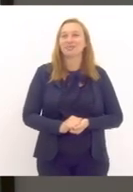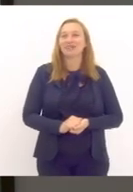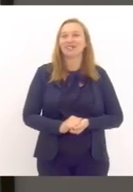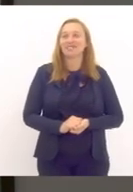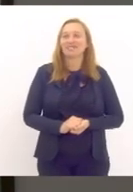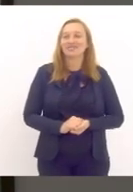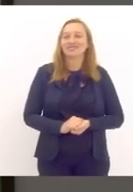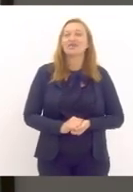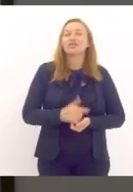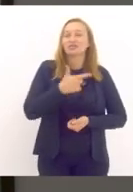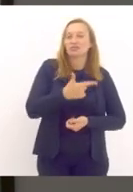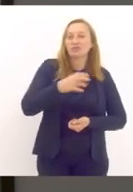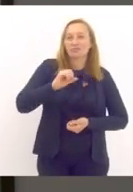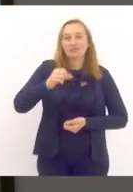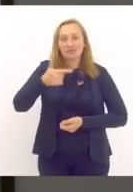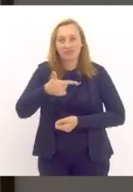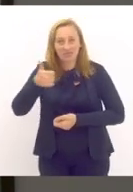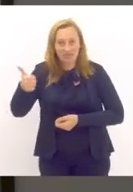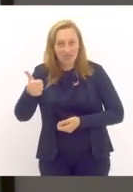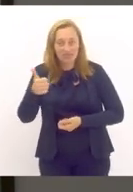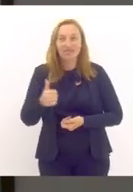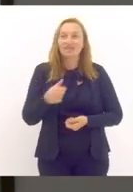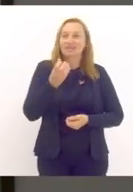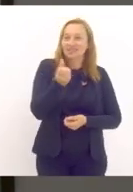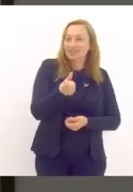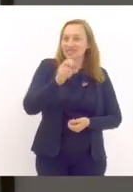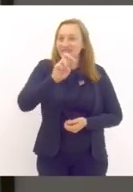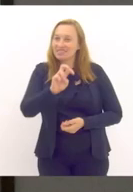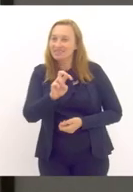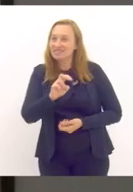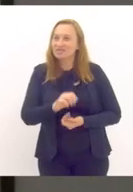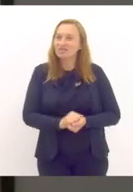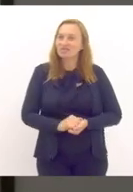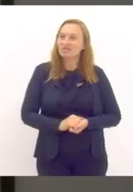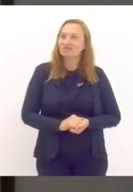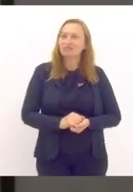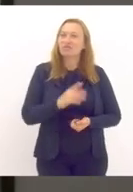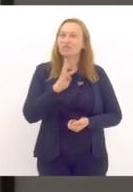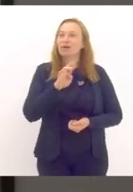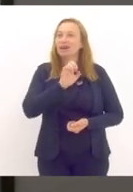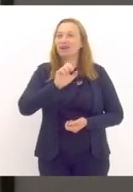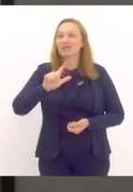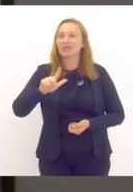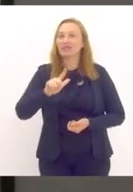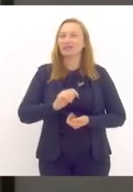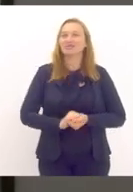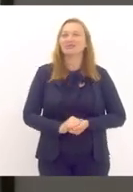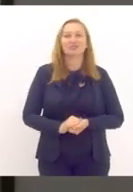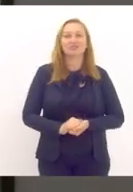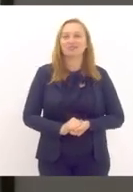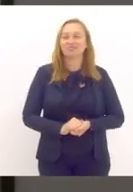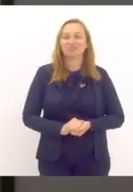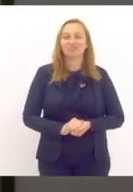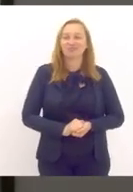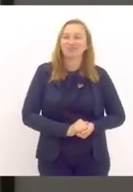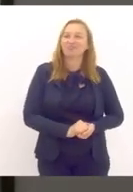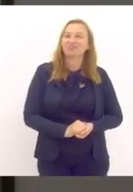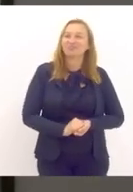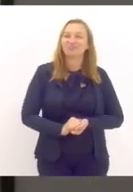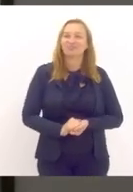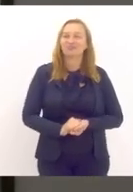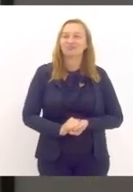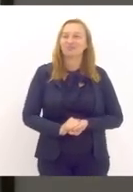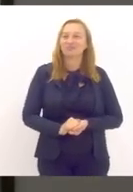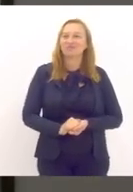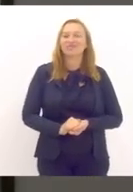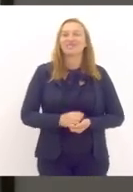Em 2021, o parâmetro era de 65,47 dólares do barril, foi para 99,35, foi o efetuado. A